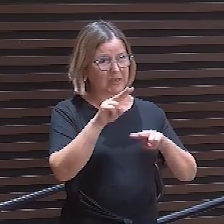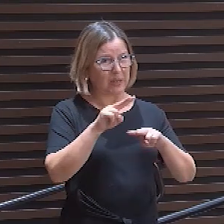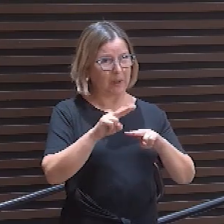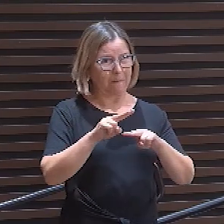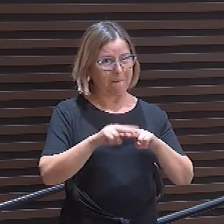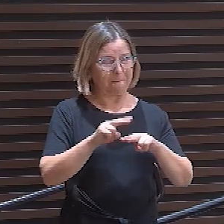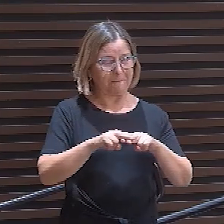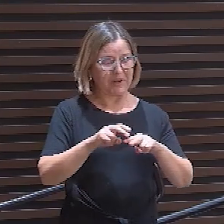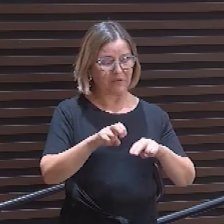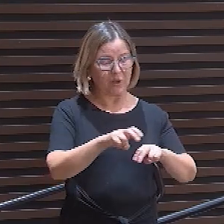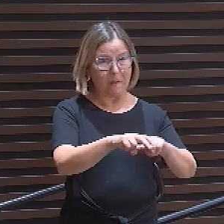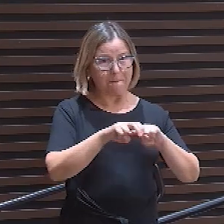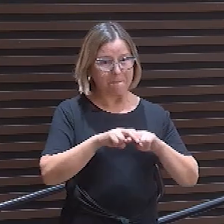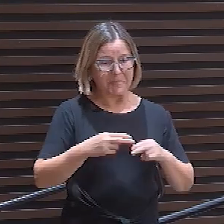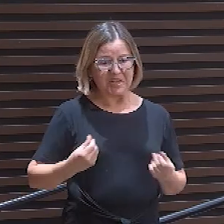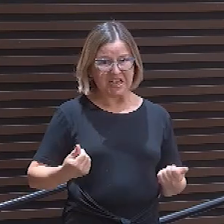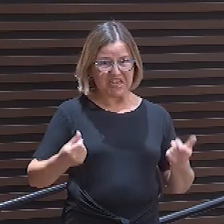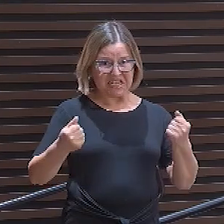deste mundo.